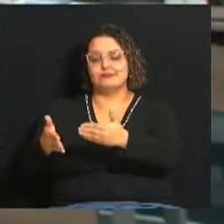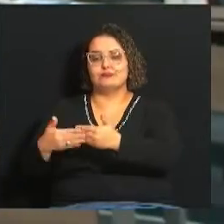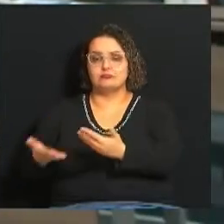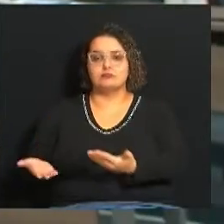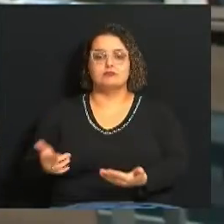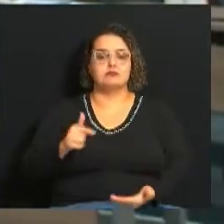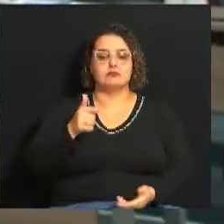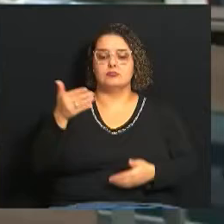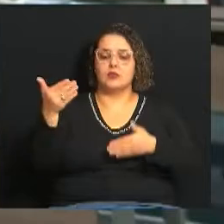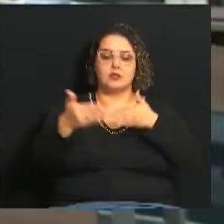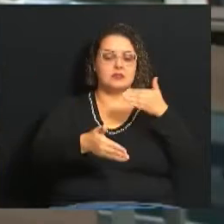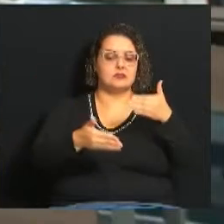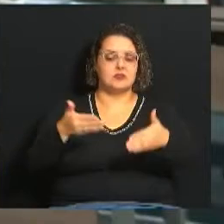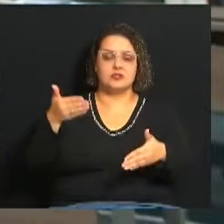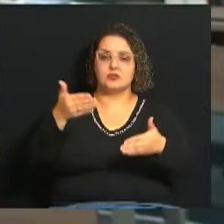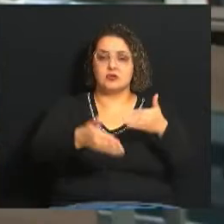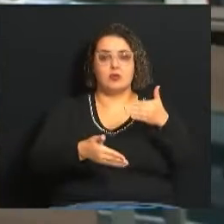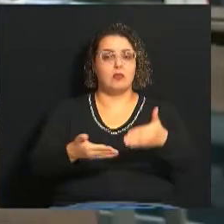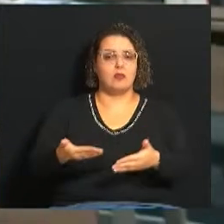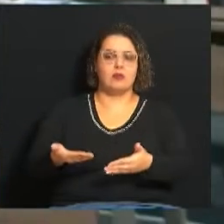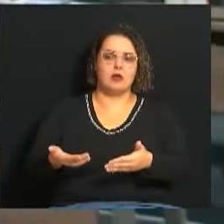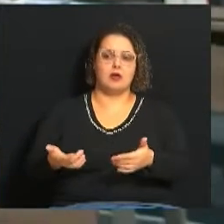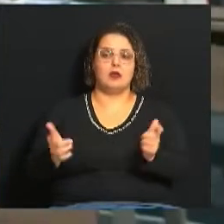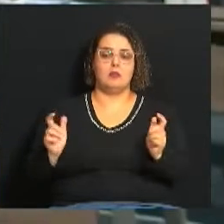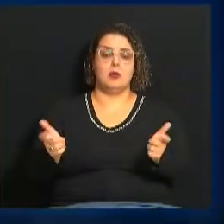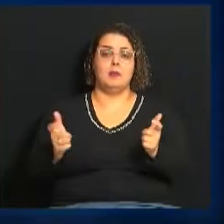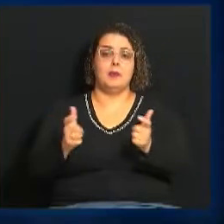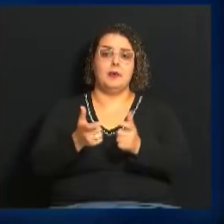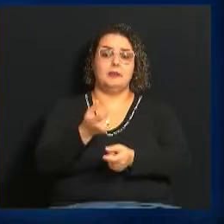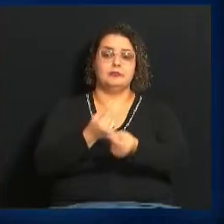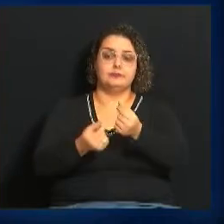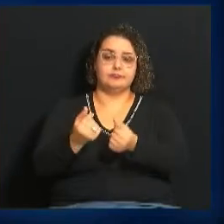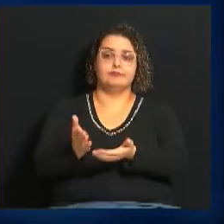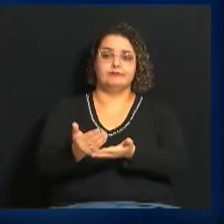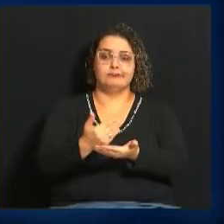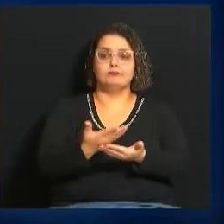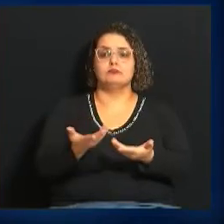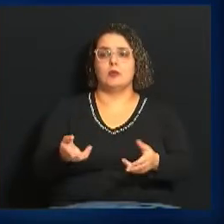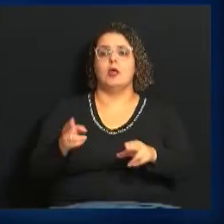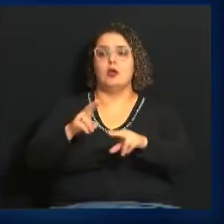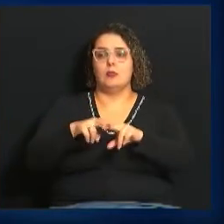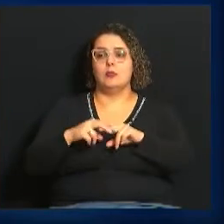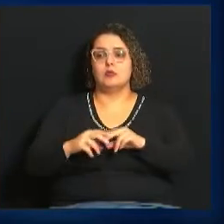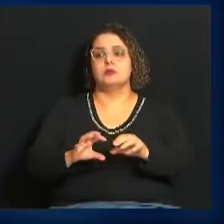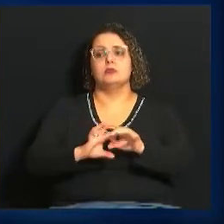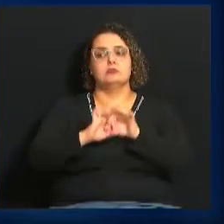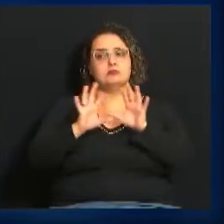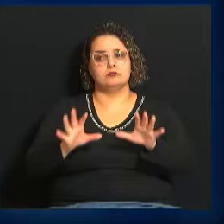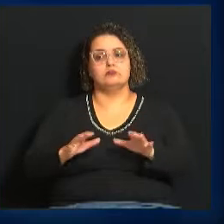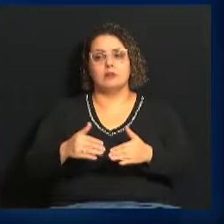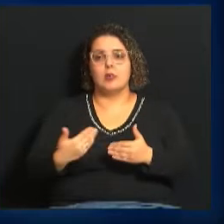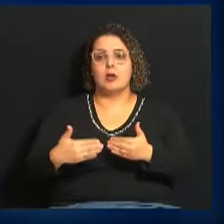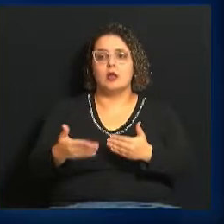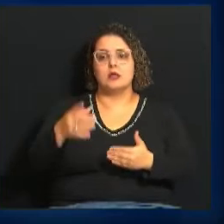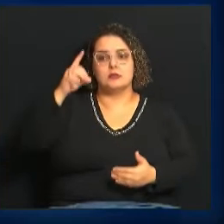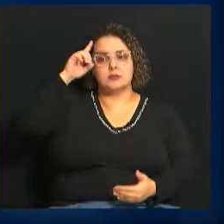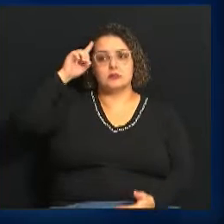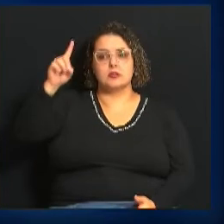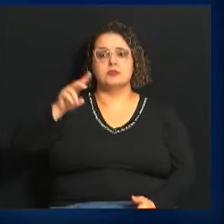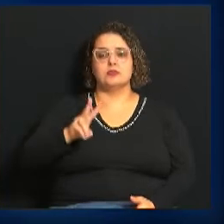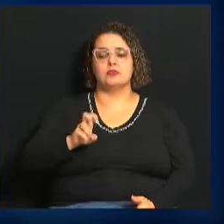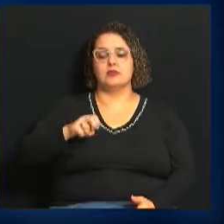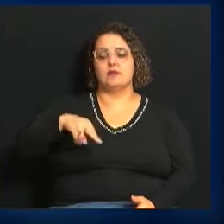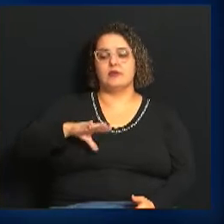público e diminuiu a sua arrecadação. Portanto, ficam automaticamente prorrogadas as datas de vencimento